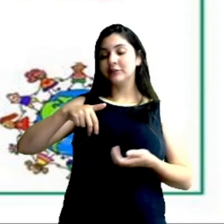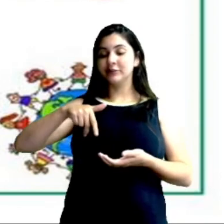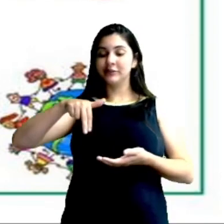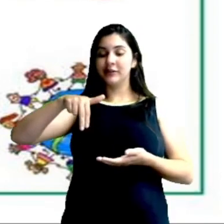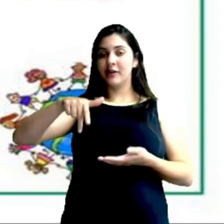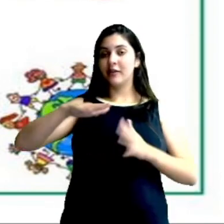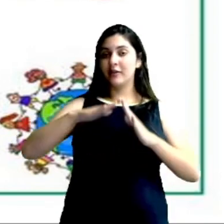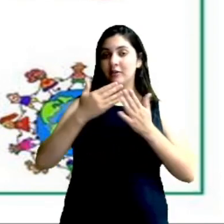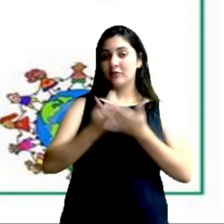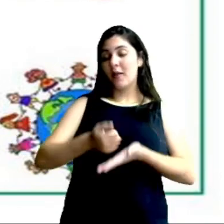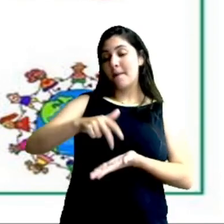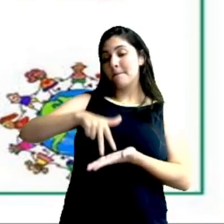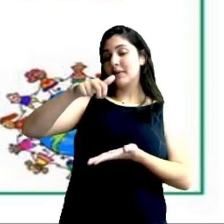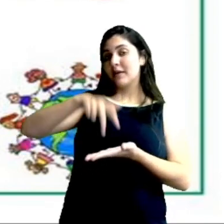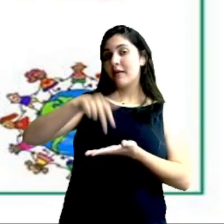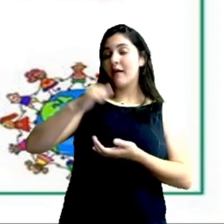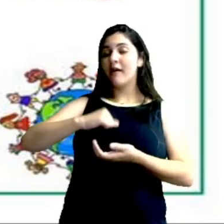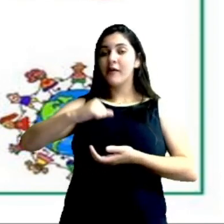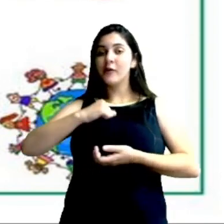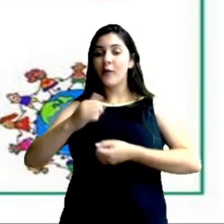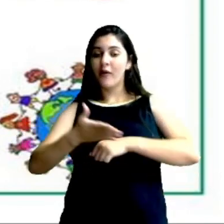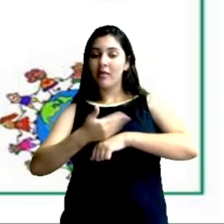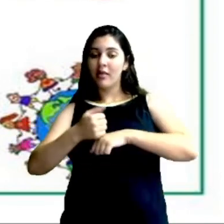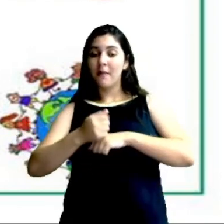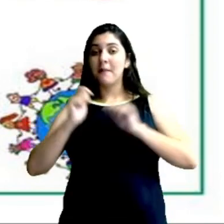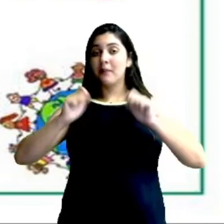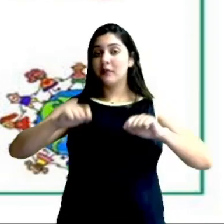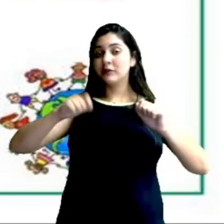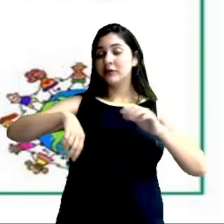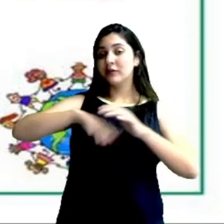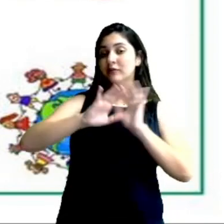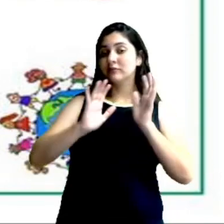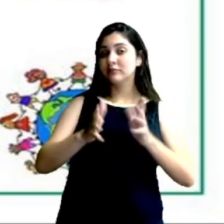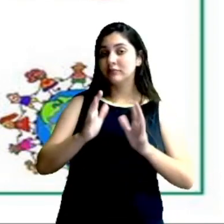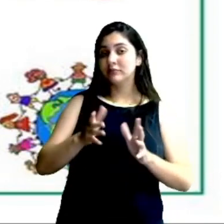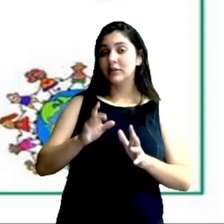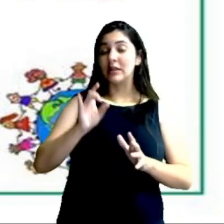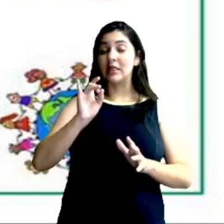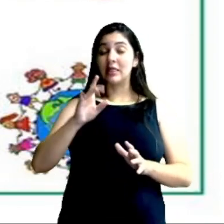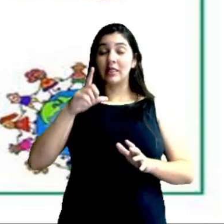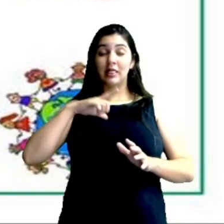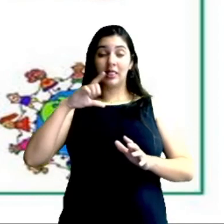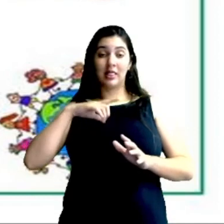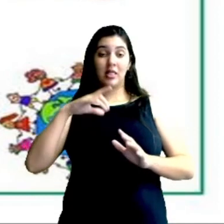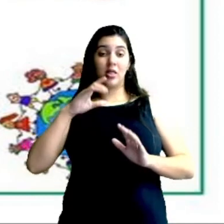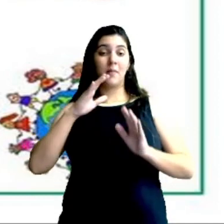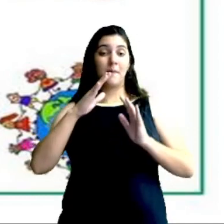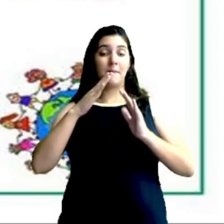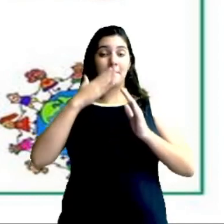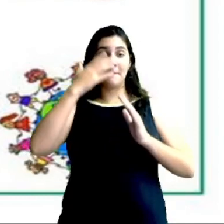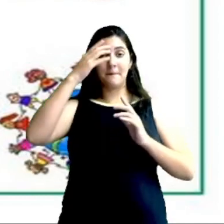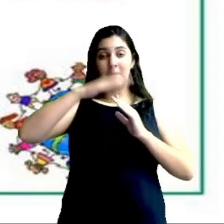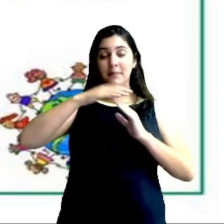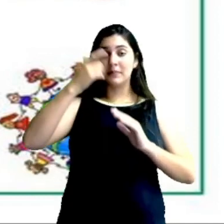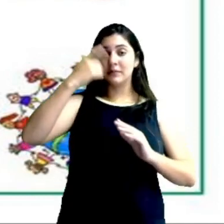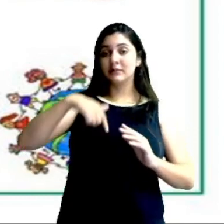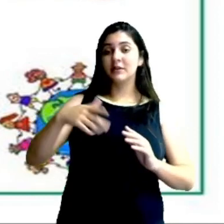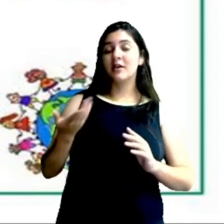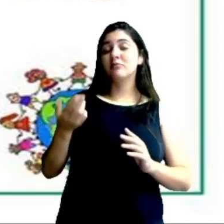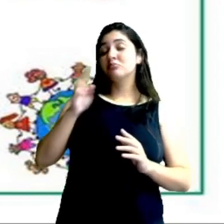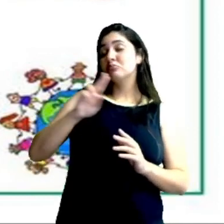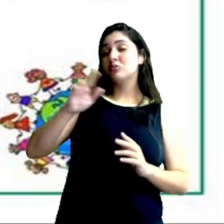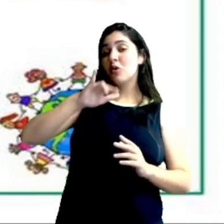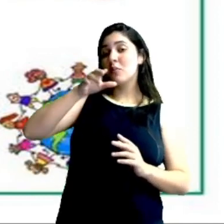escola são pai correndo Jardim é poder jogar bola é tempo só para mim é chamar-me